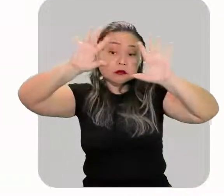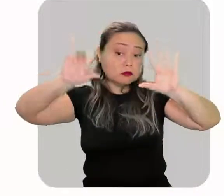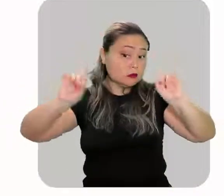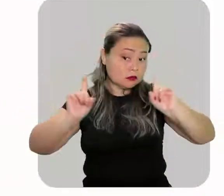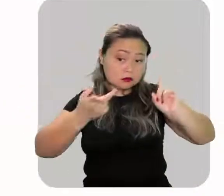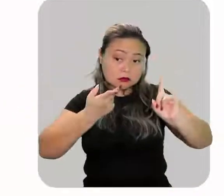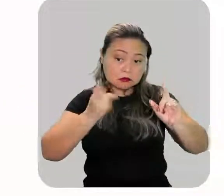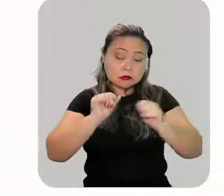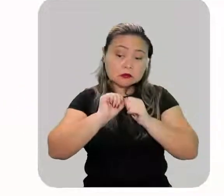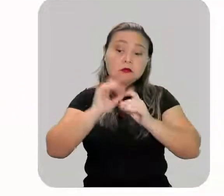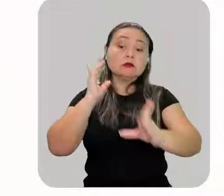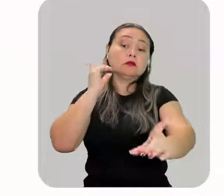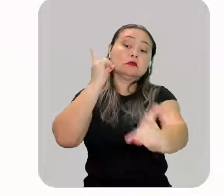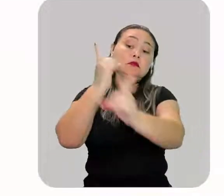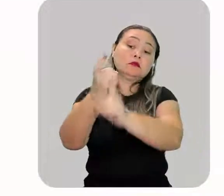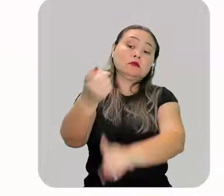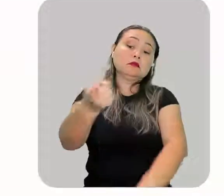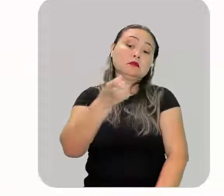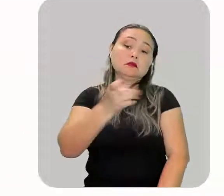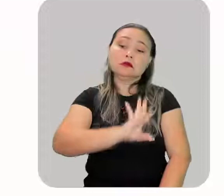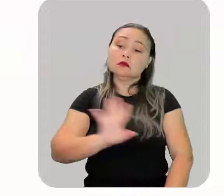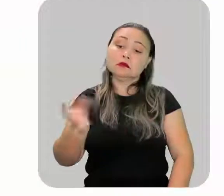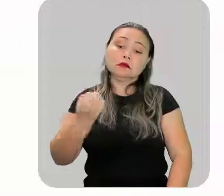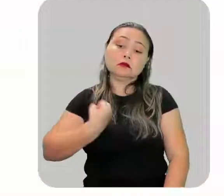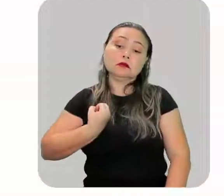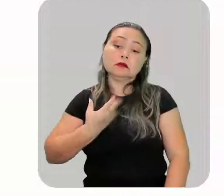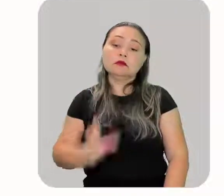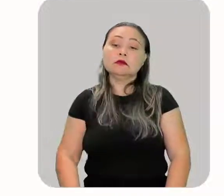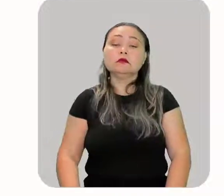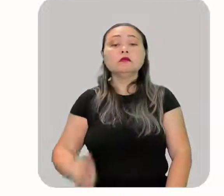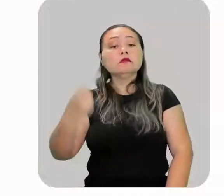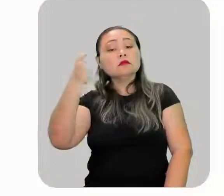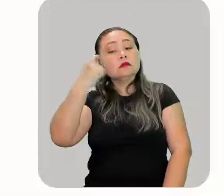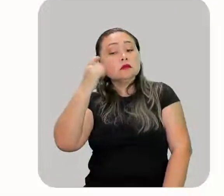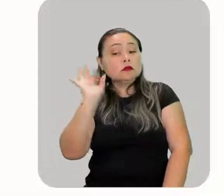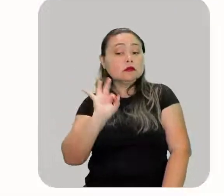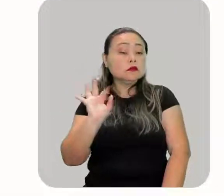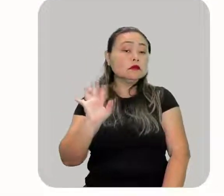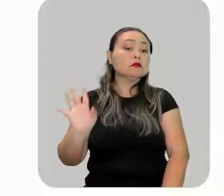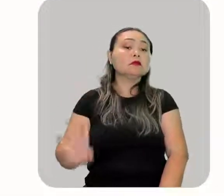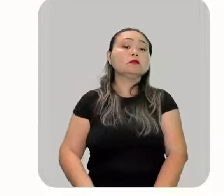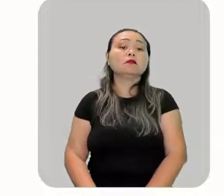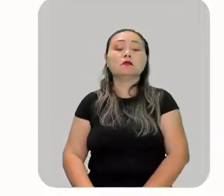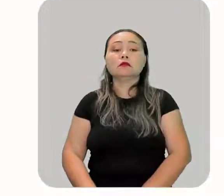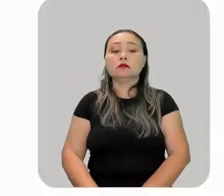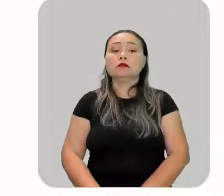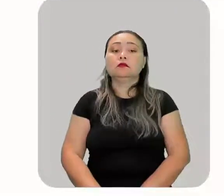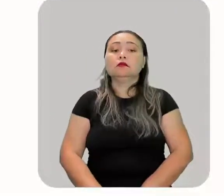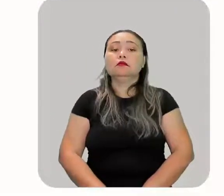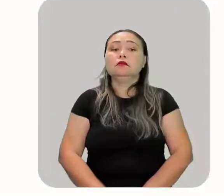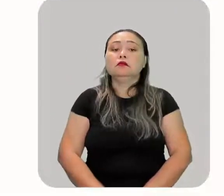para determinar o valor de x. Até porque ele pediu mentalmente, né? Então ele sugere que...